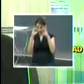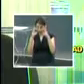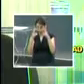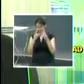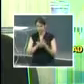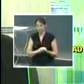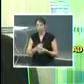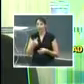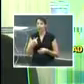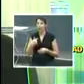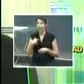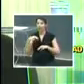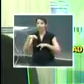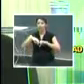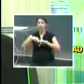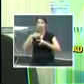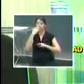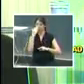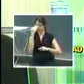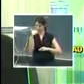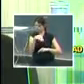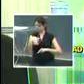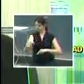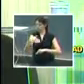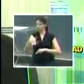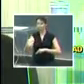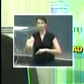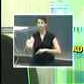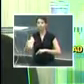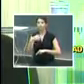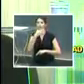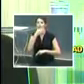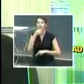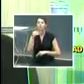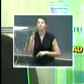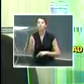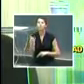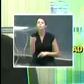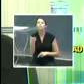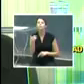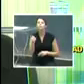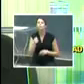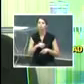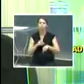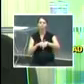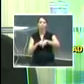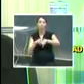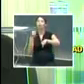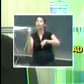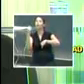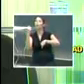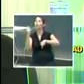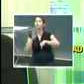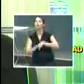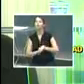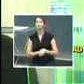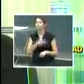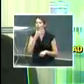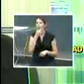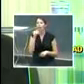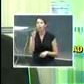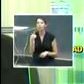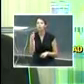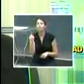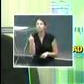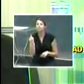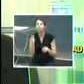eu estava no primeiro banco da igreja quando um irmão me chamou para frente. Às 8 horas da noite no culto, Jesus me